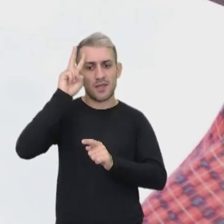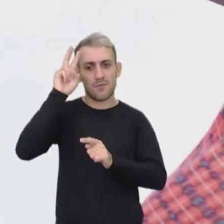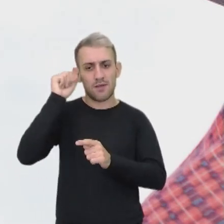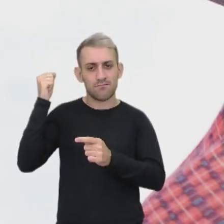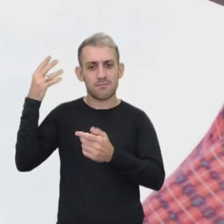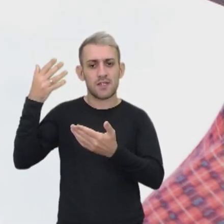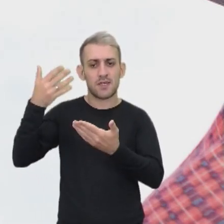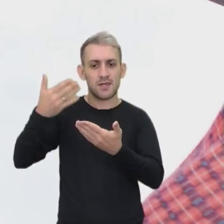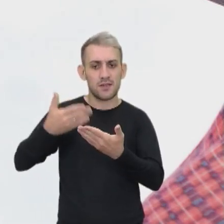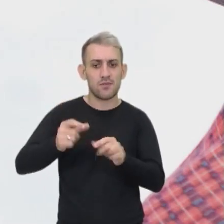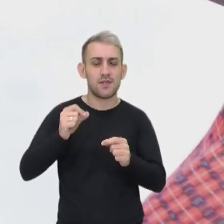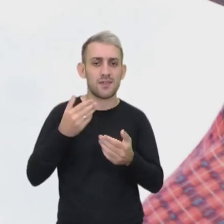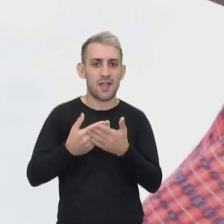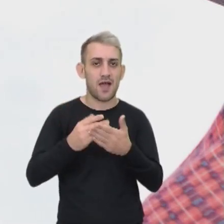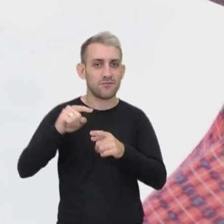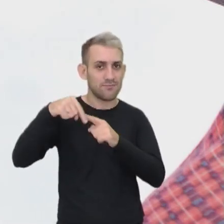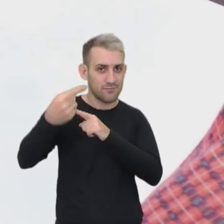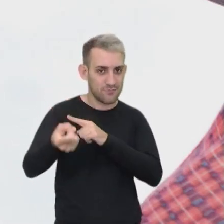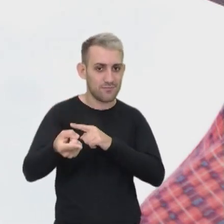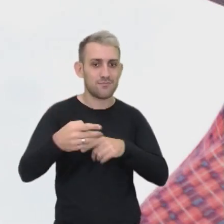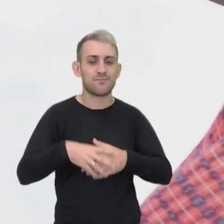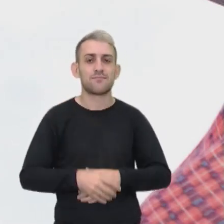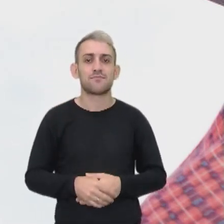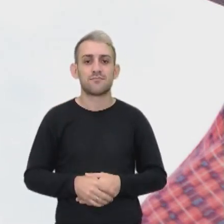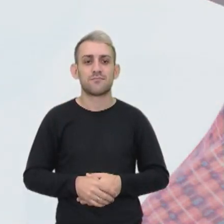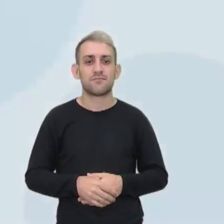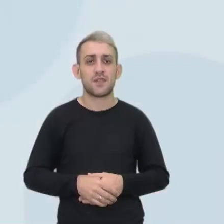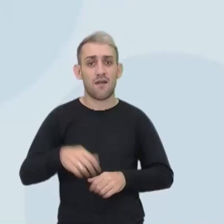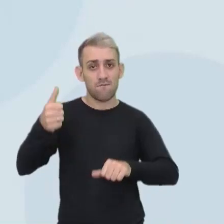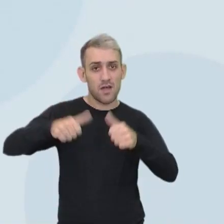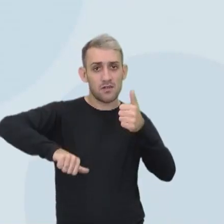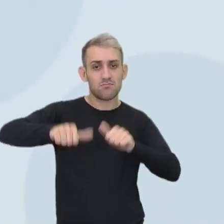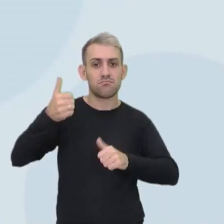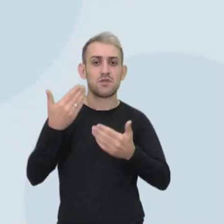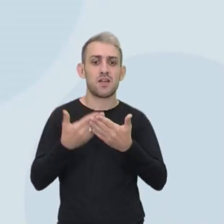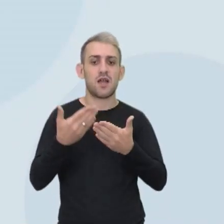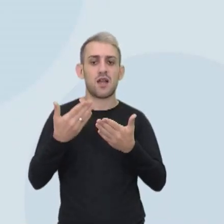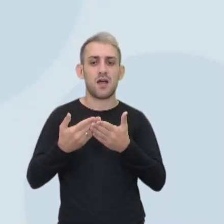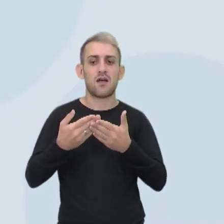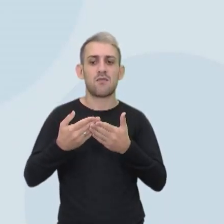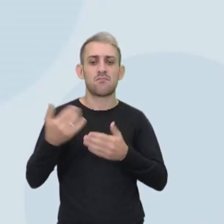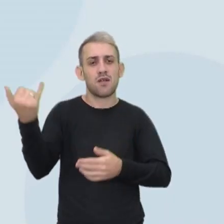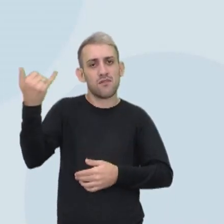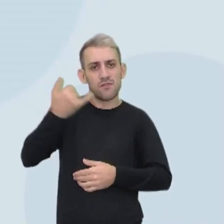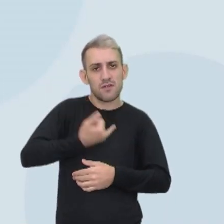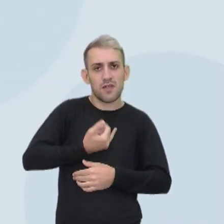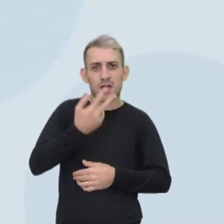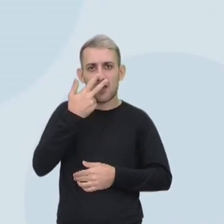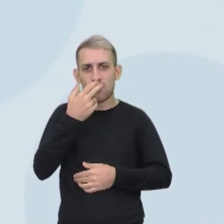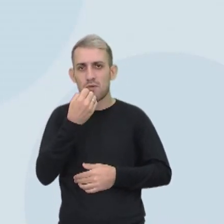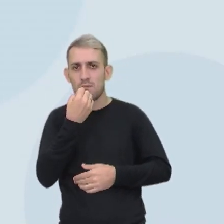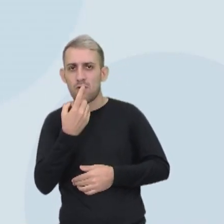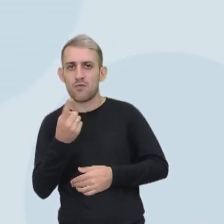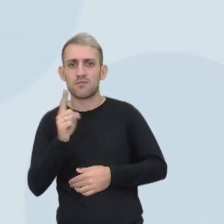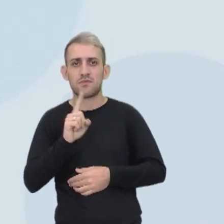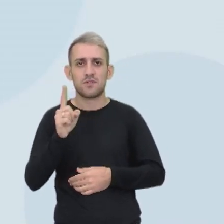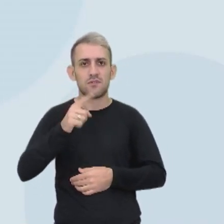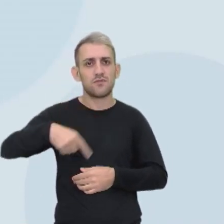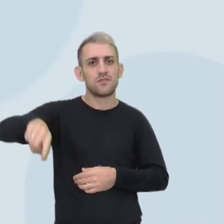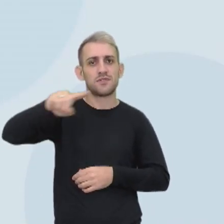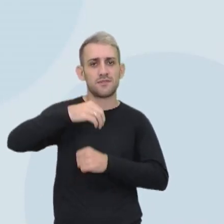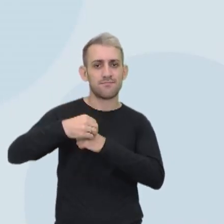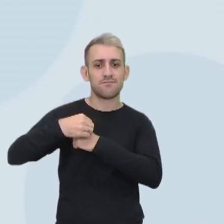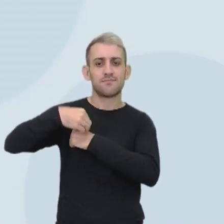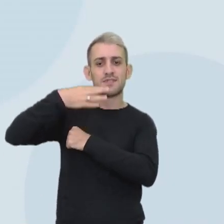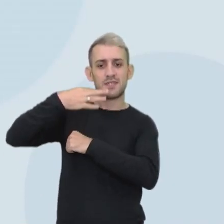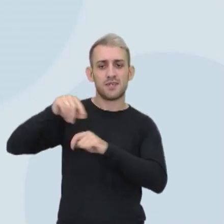então, na próxima aula. Pessoal, avaliem a aula, digam aí o que vocês acharam, né? Deem as suas